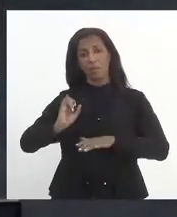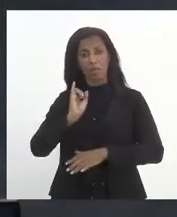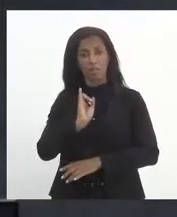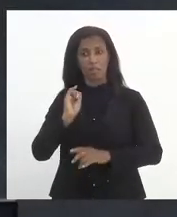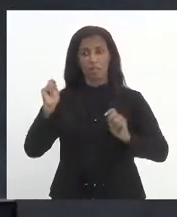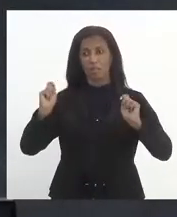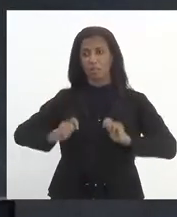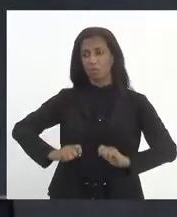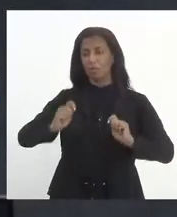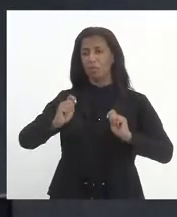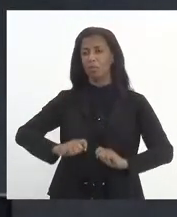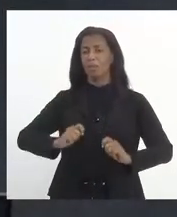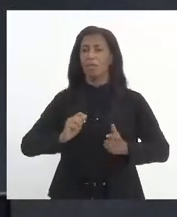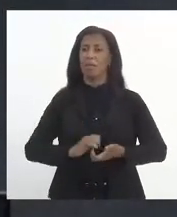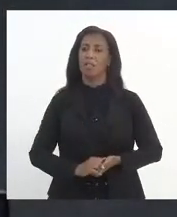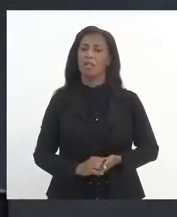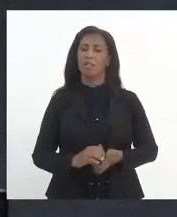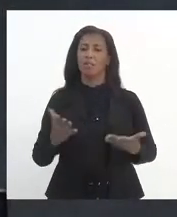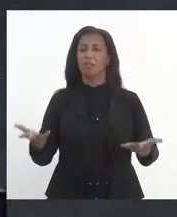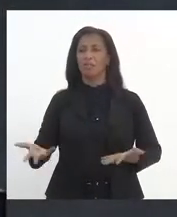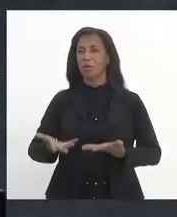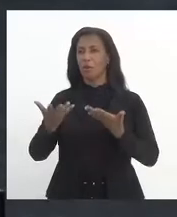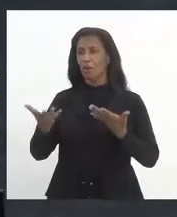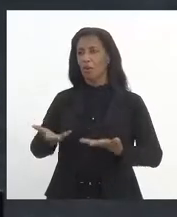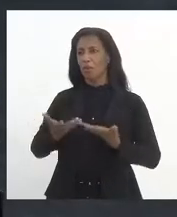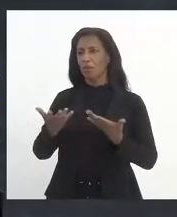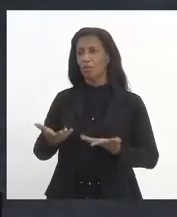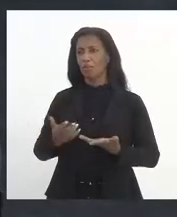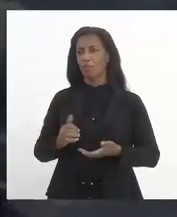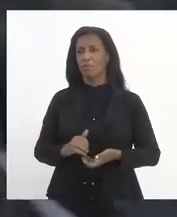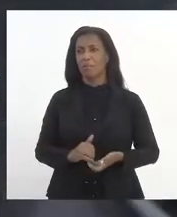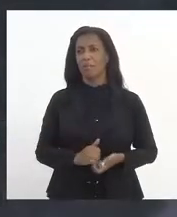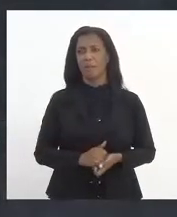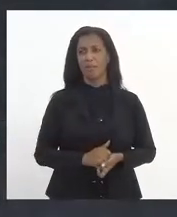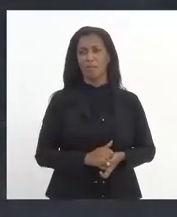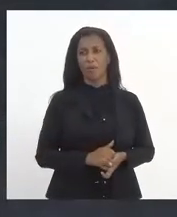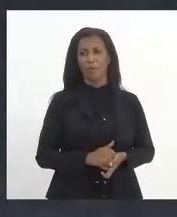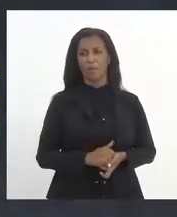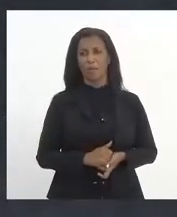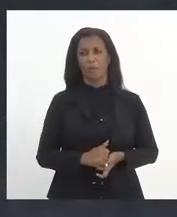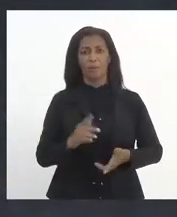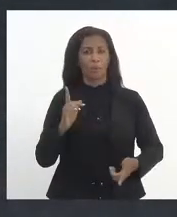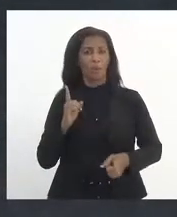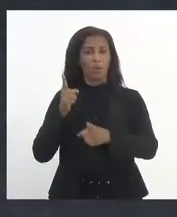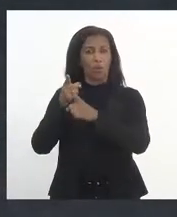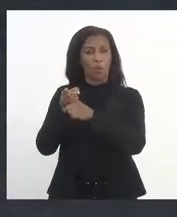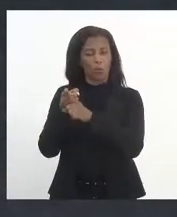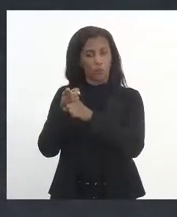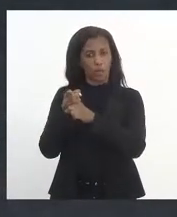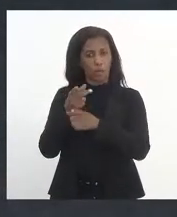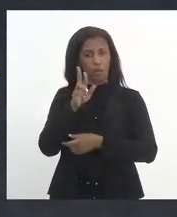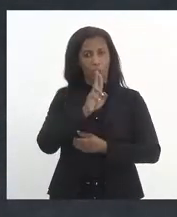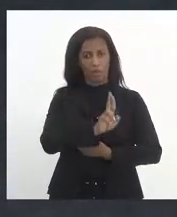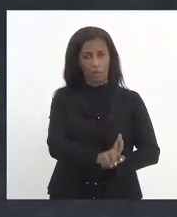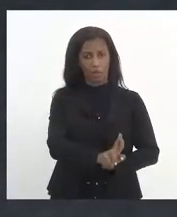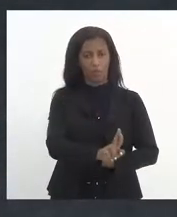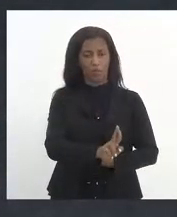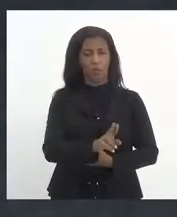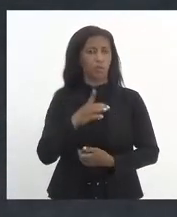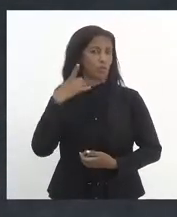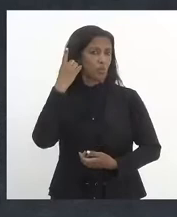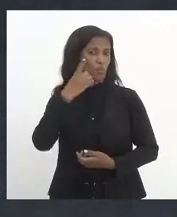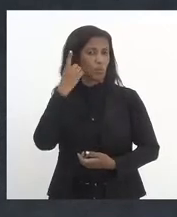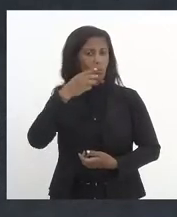para prestigiar o deputado, e encontrar uma saída jurídica e técnica para o deputado